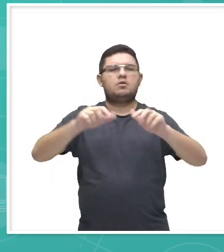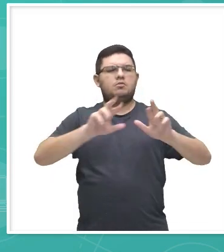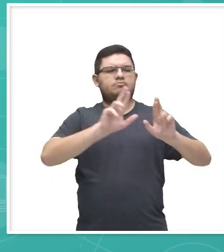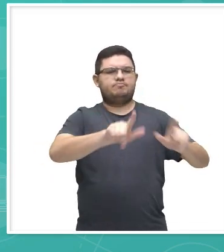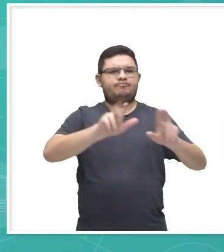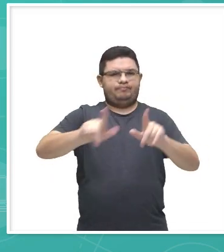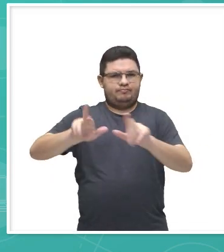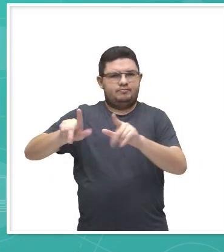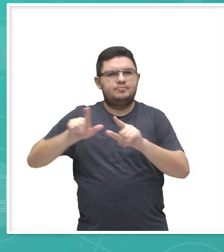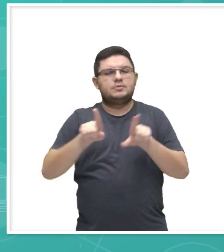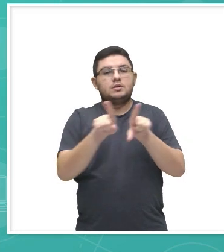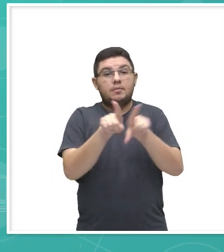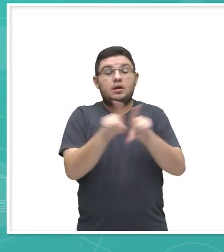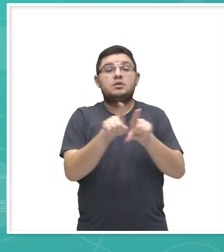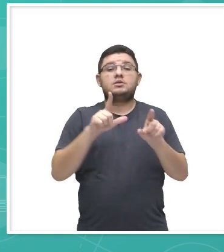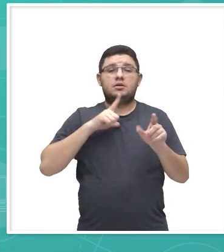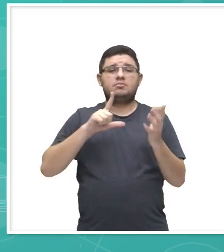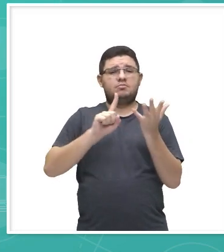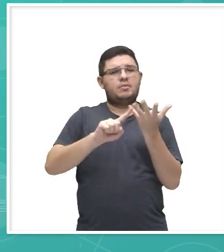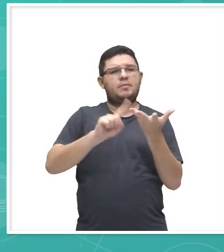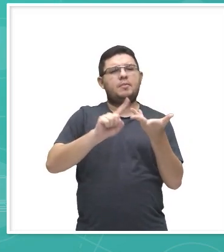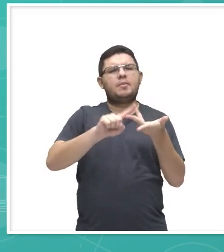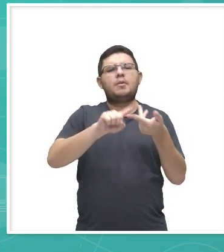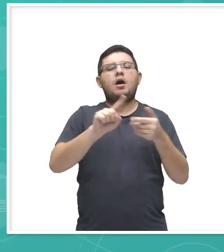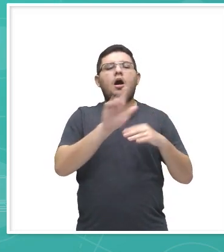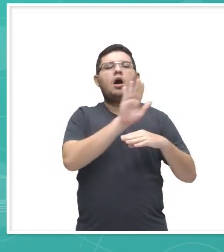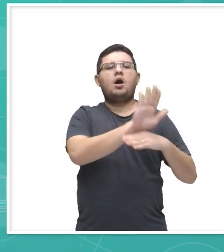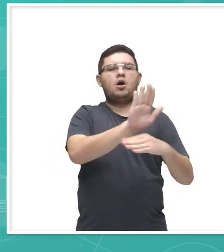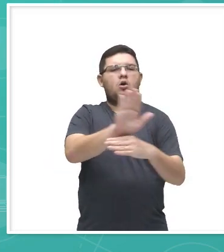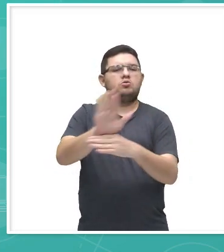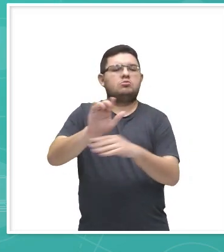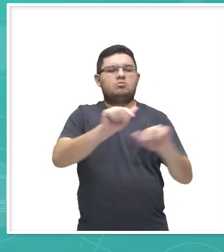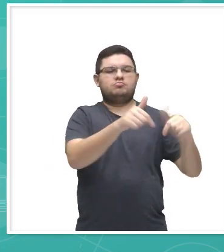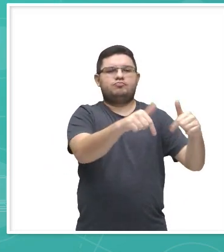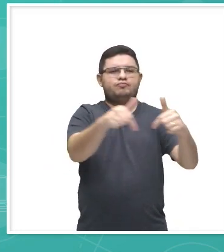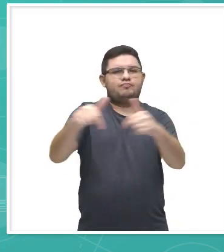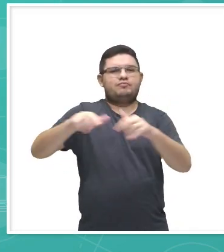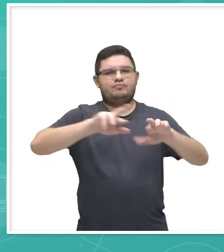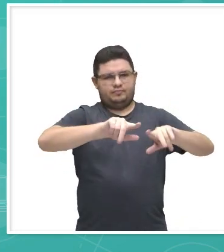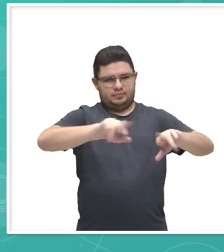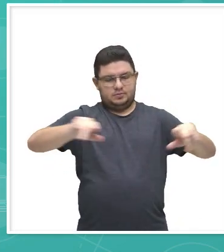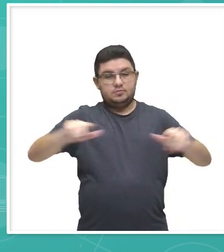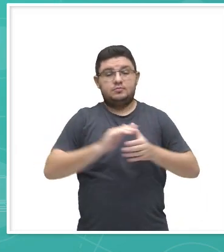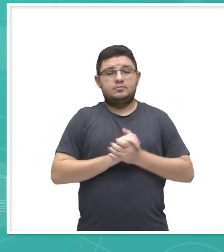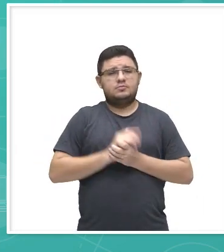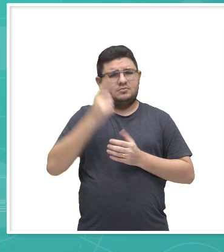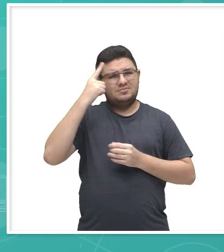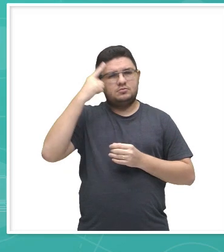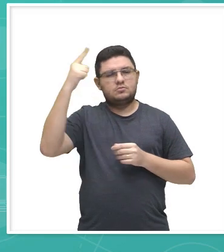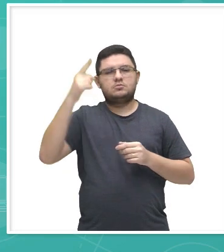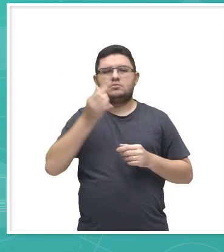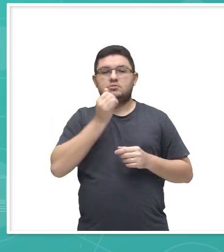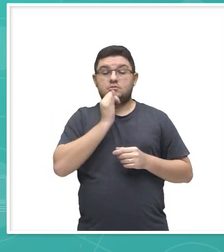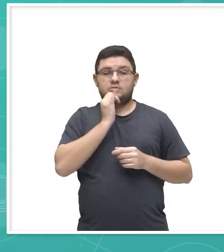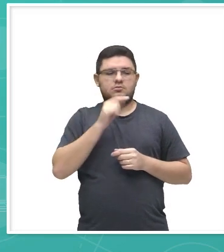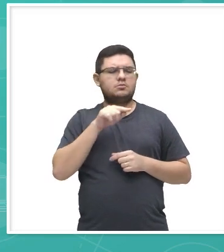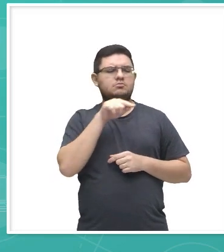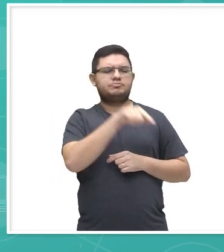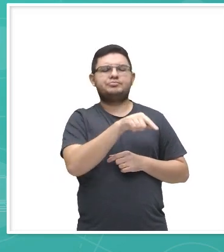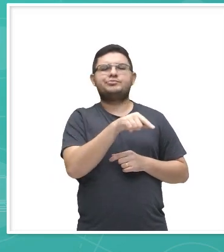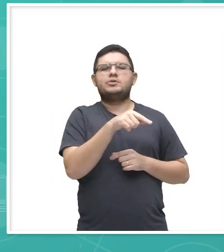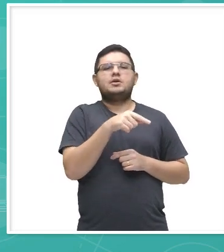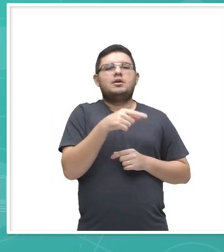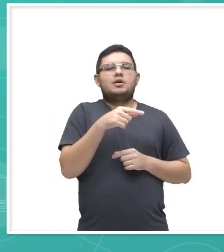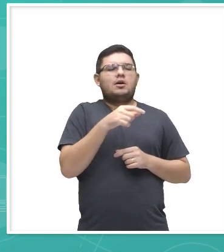vão contribuir para esse tipo de atividade, né? Você não vai, por exemplo, construir ali